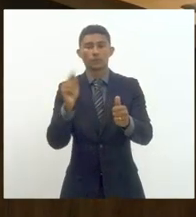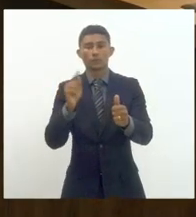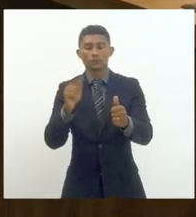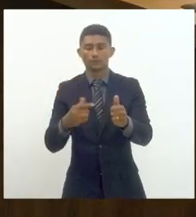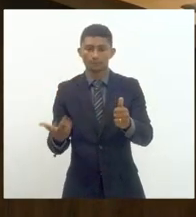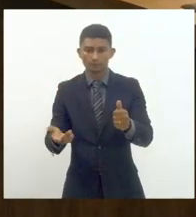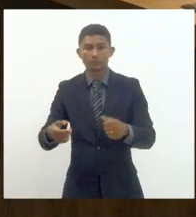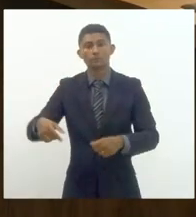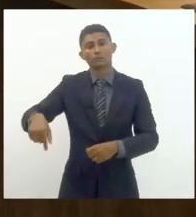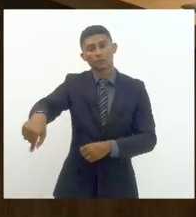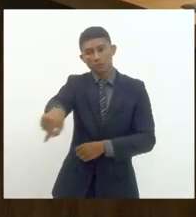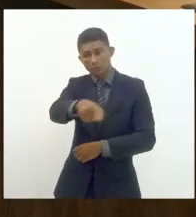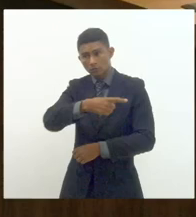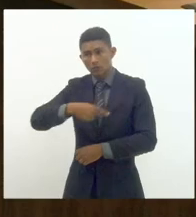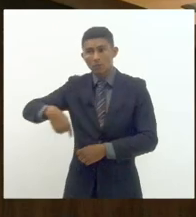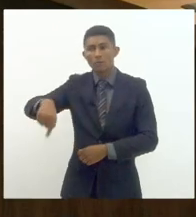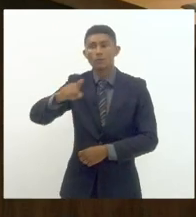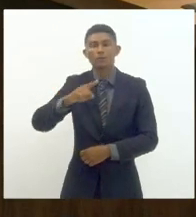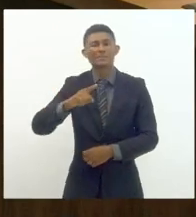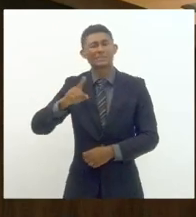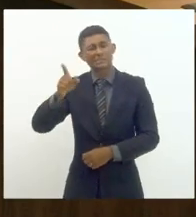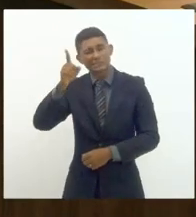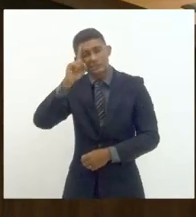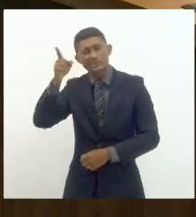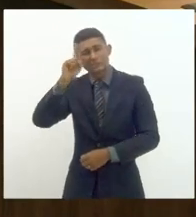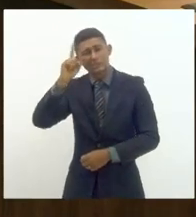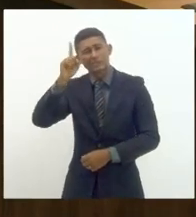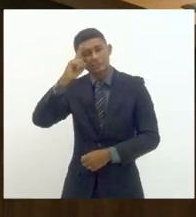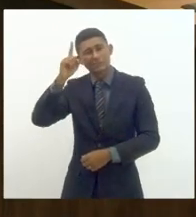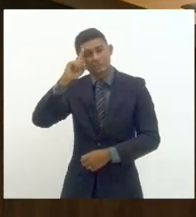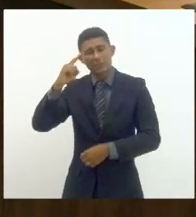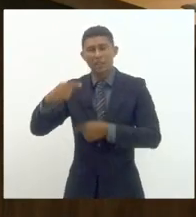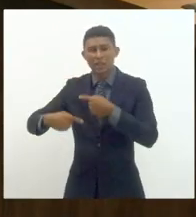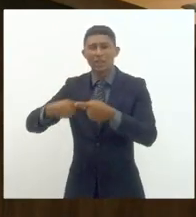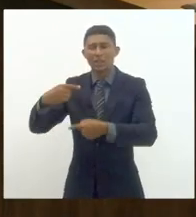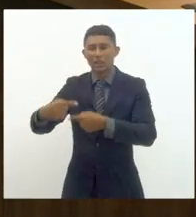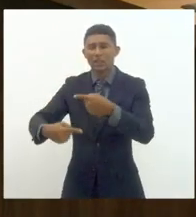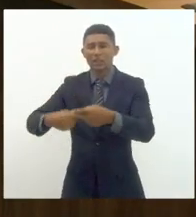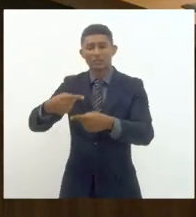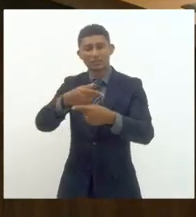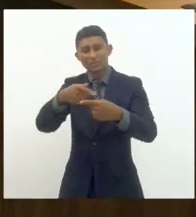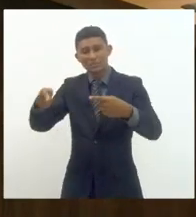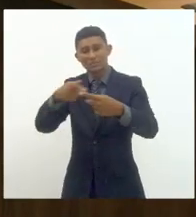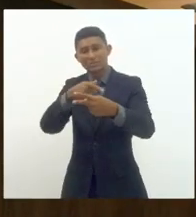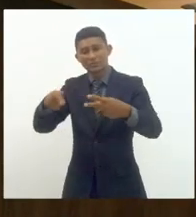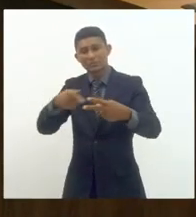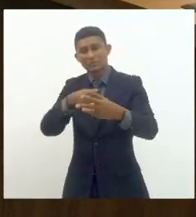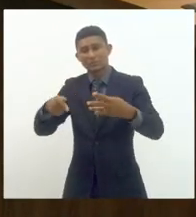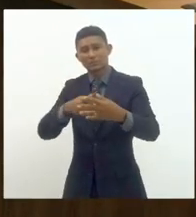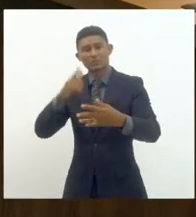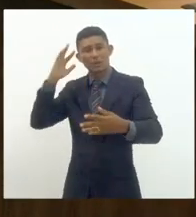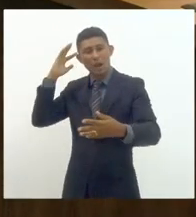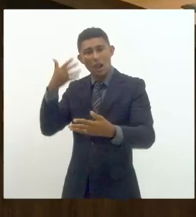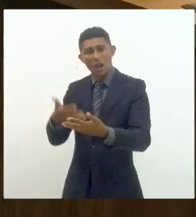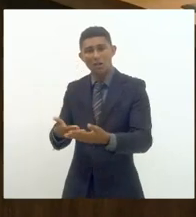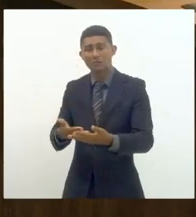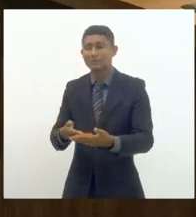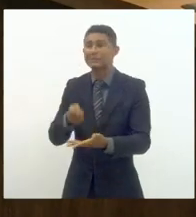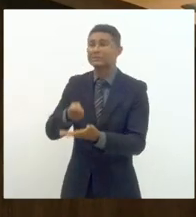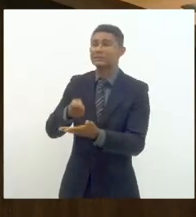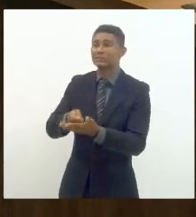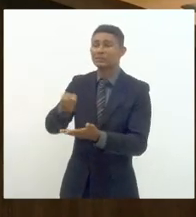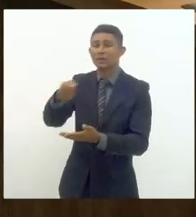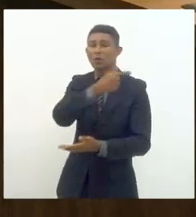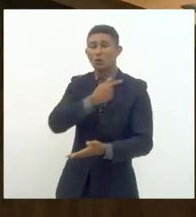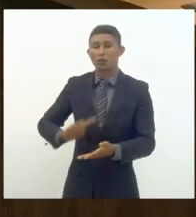nós passamos vários dias nas últimas semanas cobrando do governo o envio da